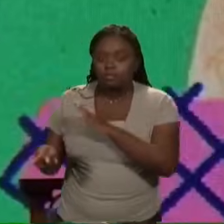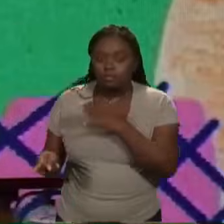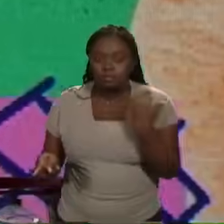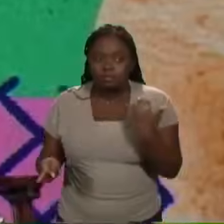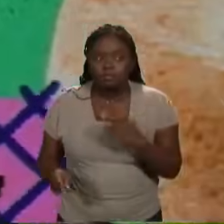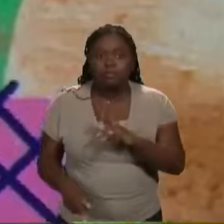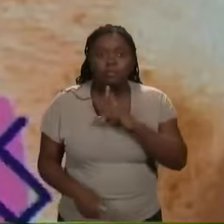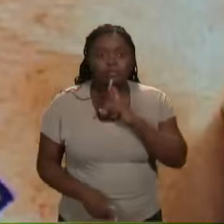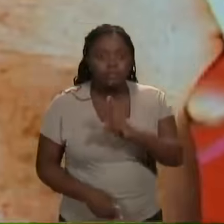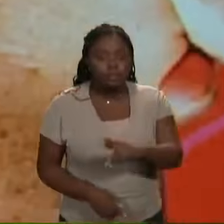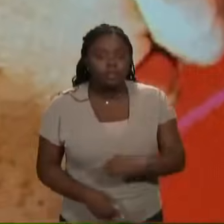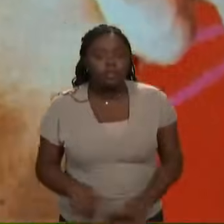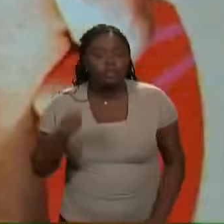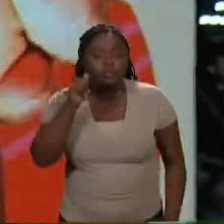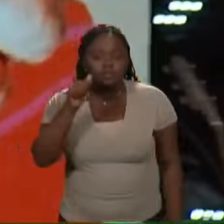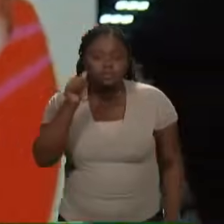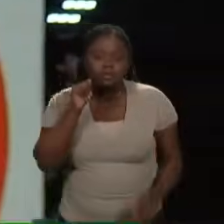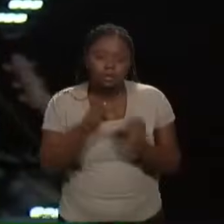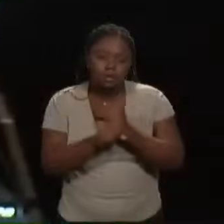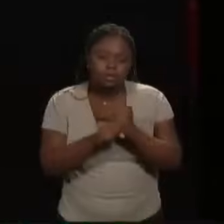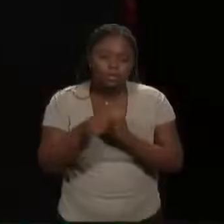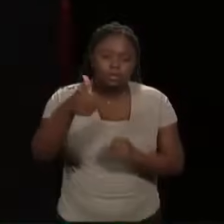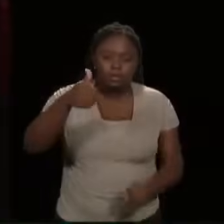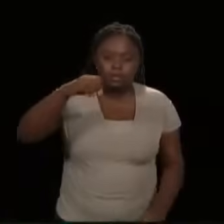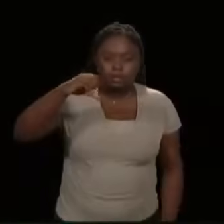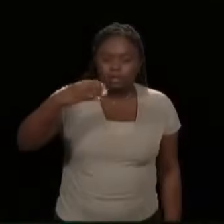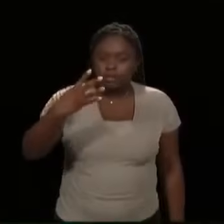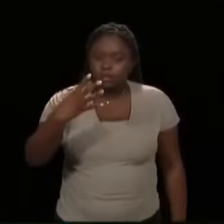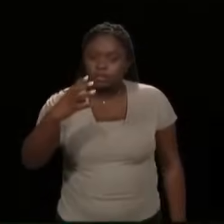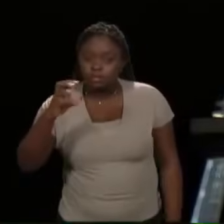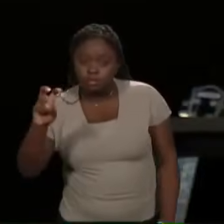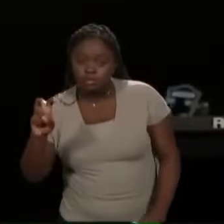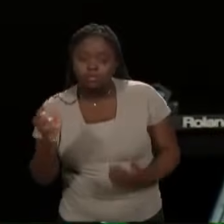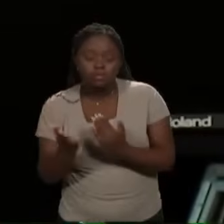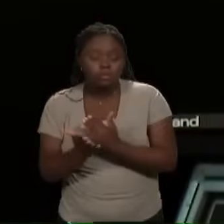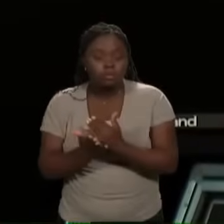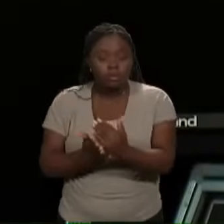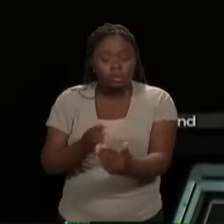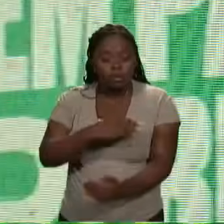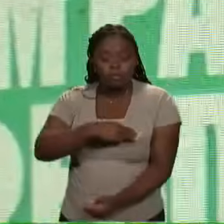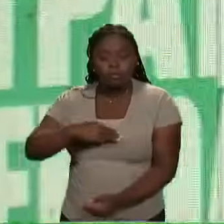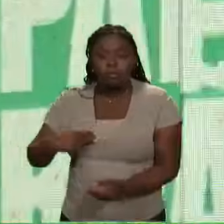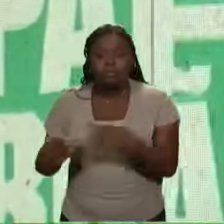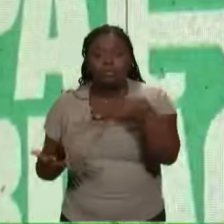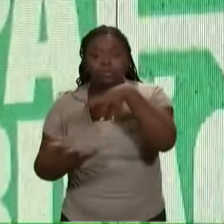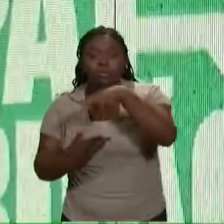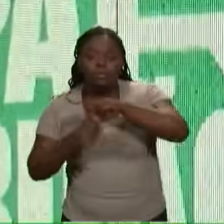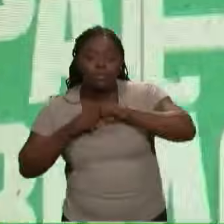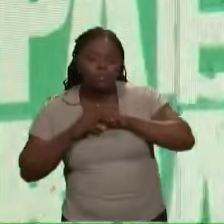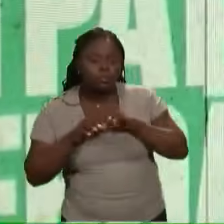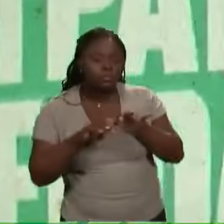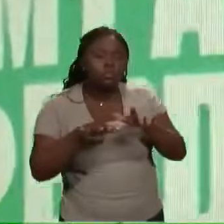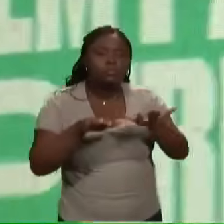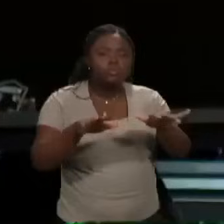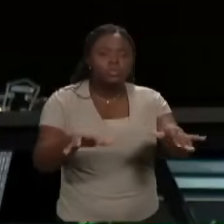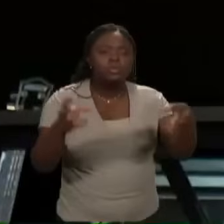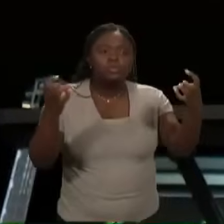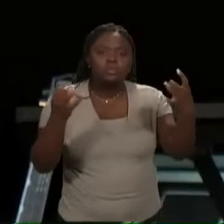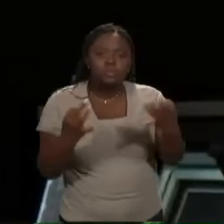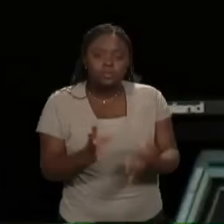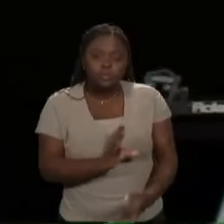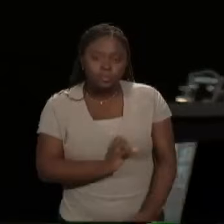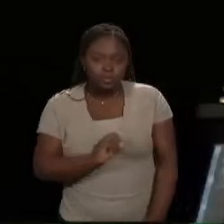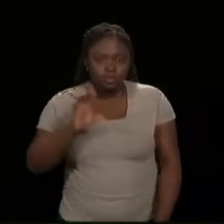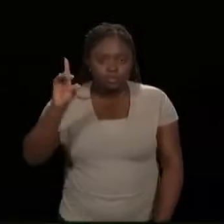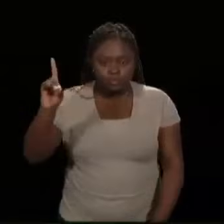Resultado, essa mulher em 1945 começou um ministério de rodar o mundo falando do amor de Deus. Um belo dia,